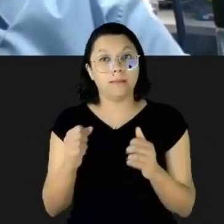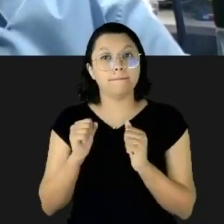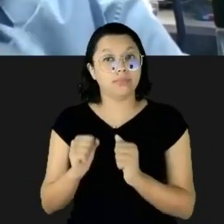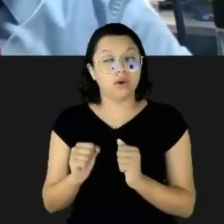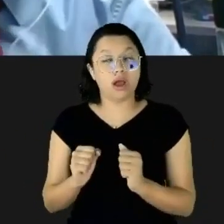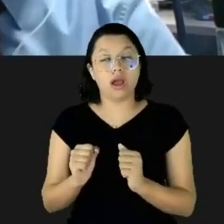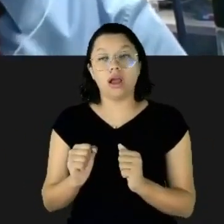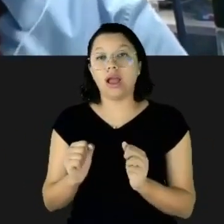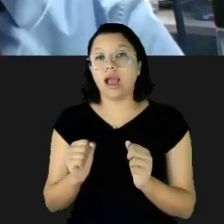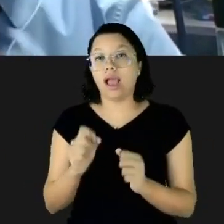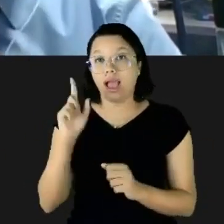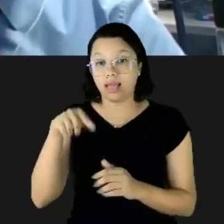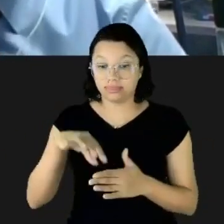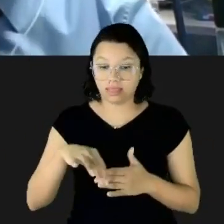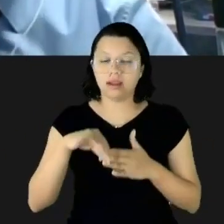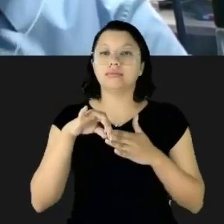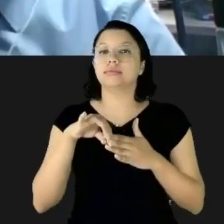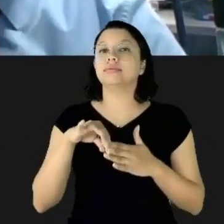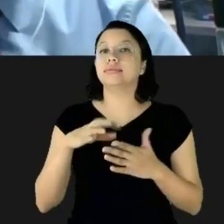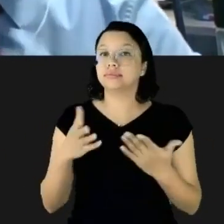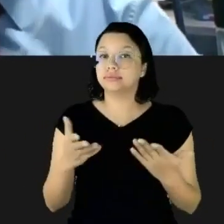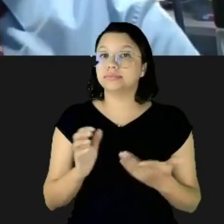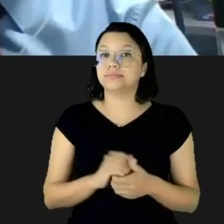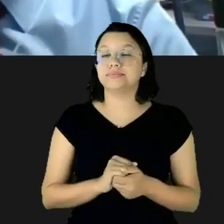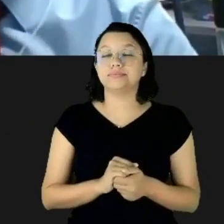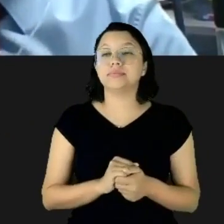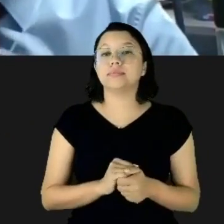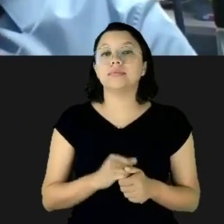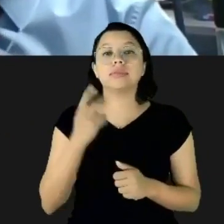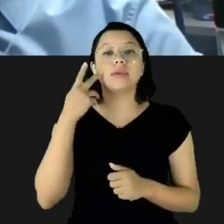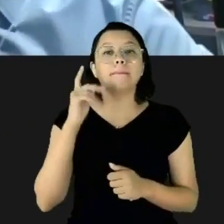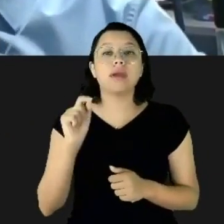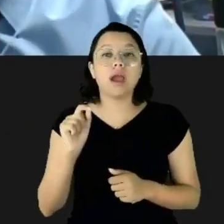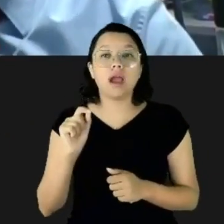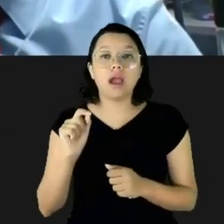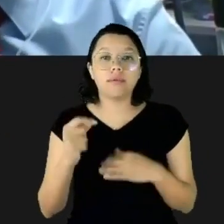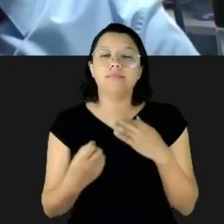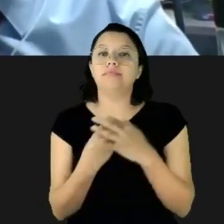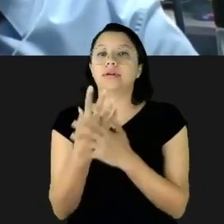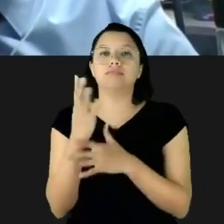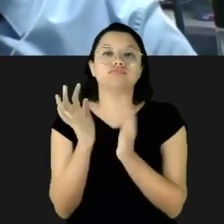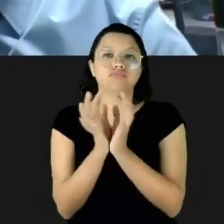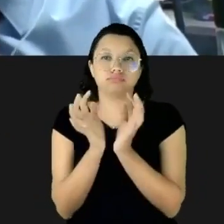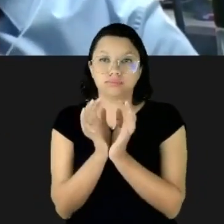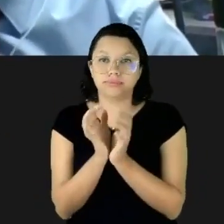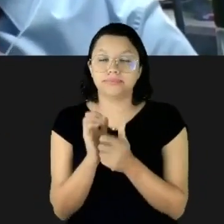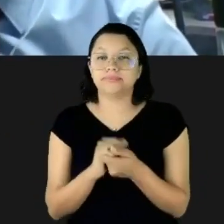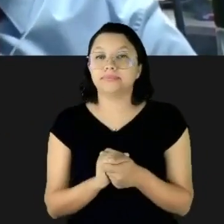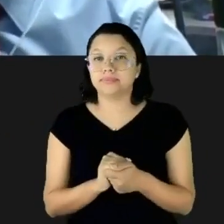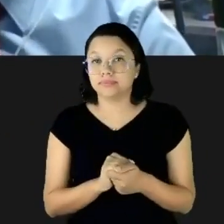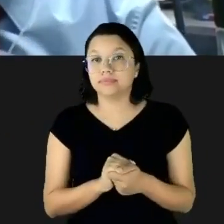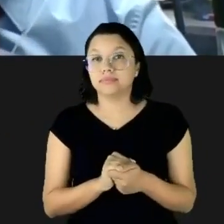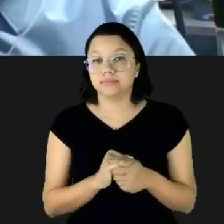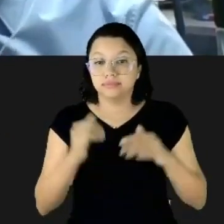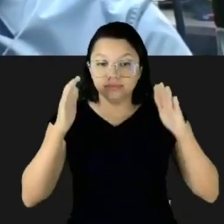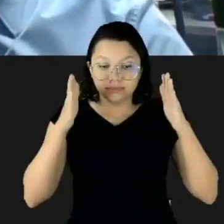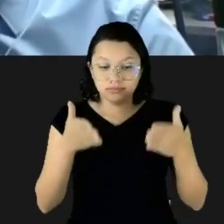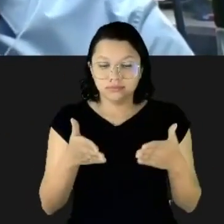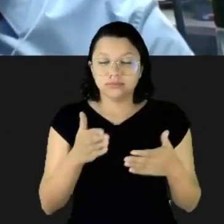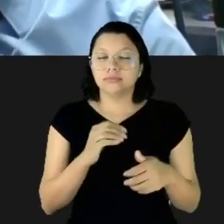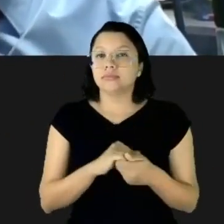mudança é o poder da liderança para que se forme uma equipe, uma equipe engajada